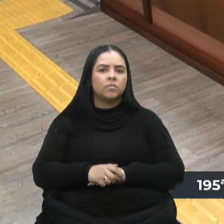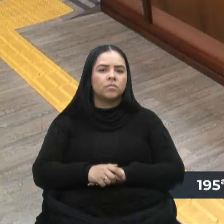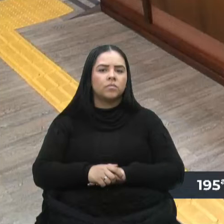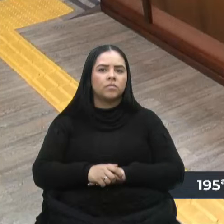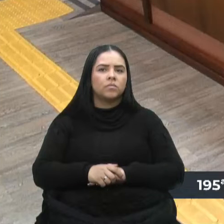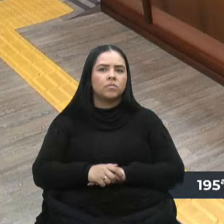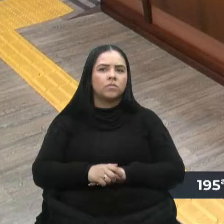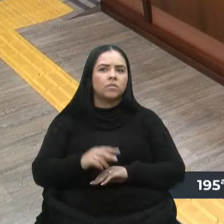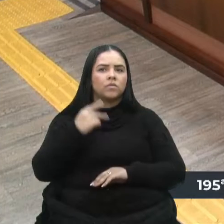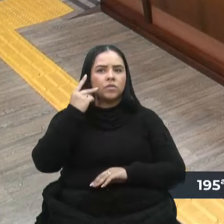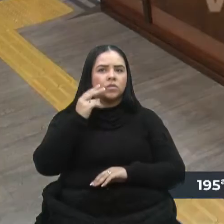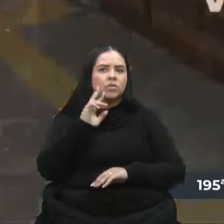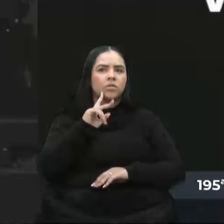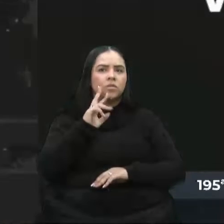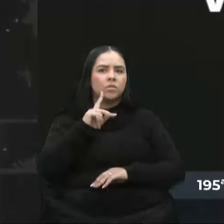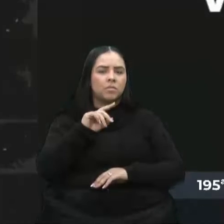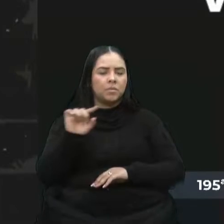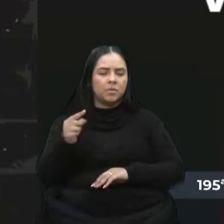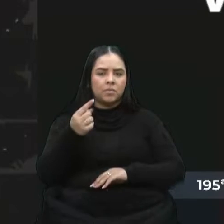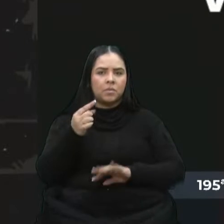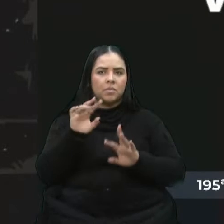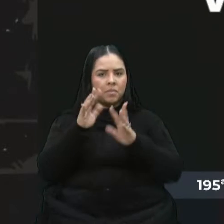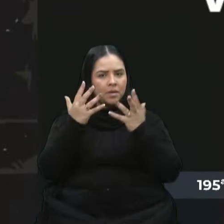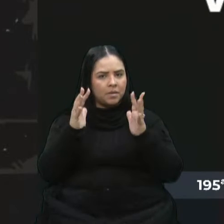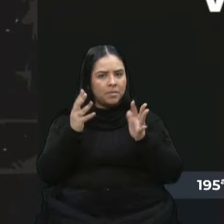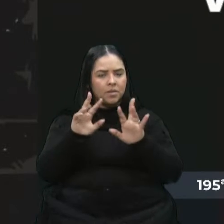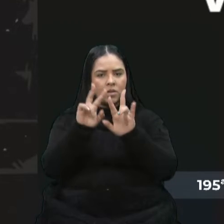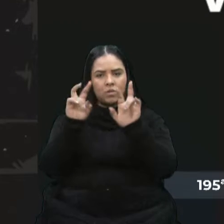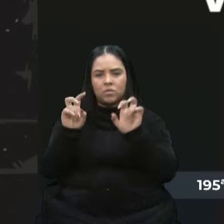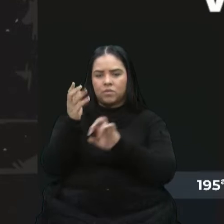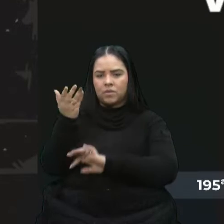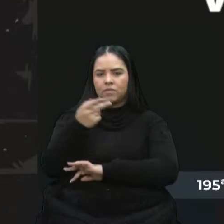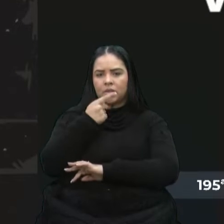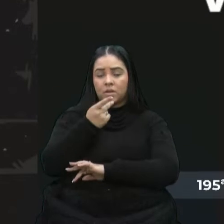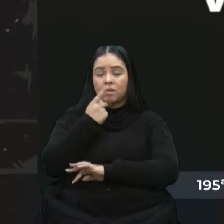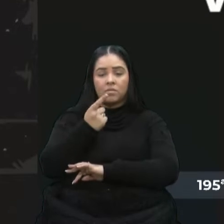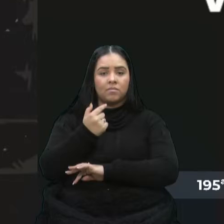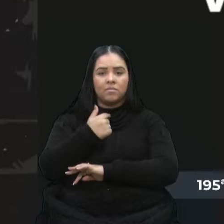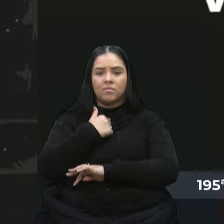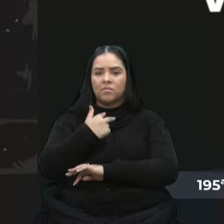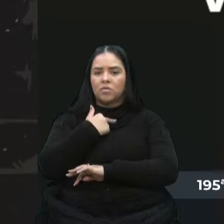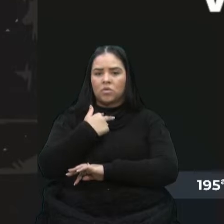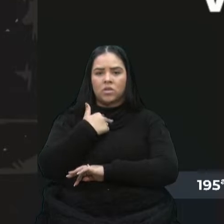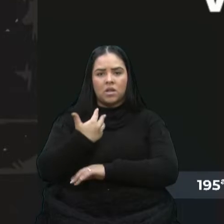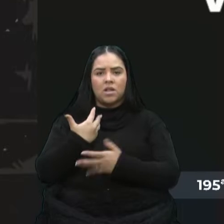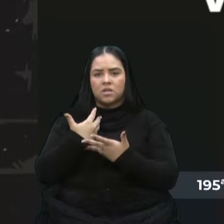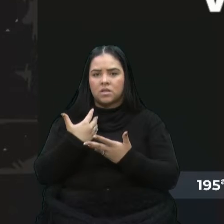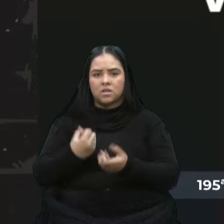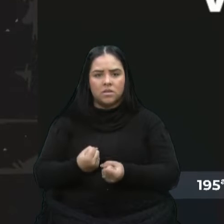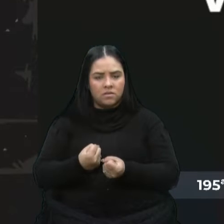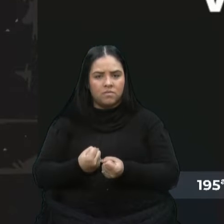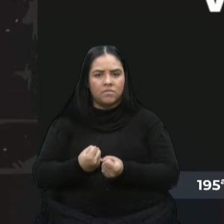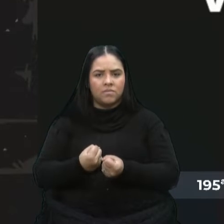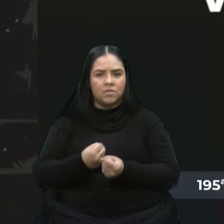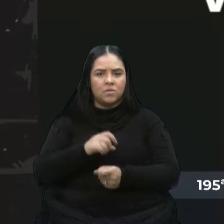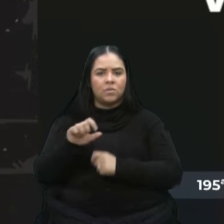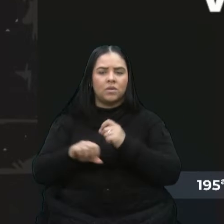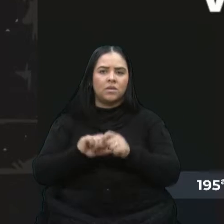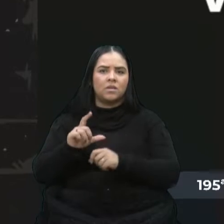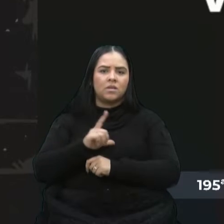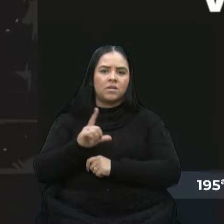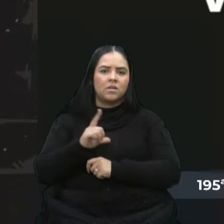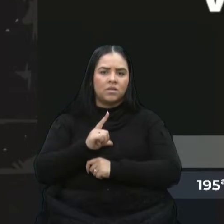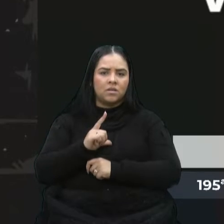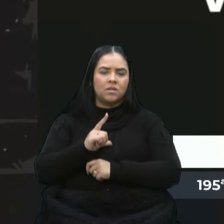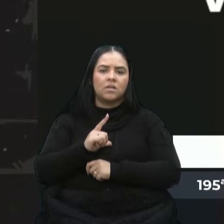Vereador Renato, primeiramente, parabéns pelo tema abordado. E é inadmissível, né, a estar repassando ou